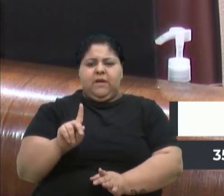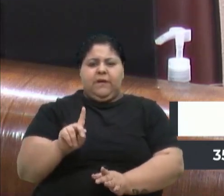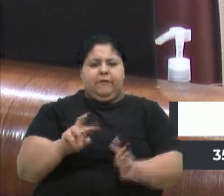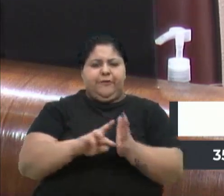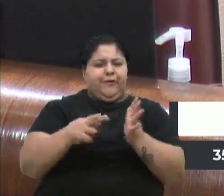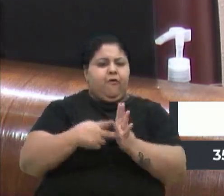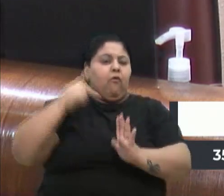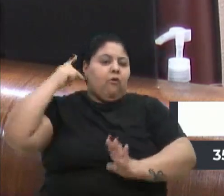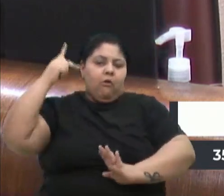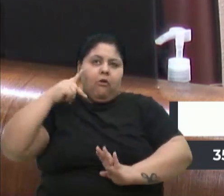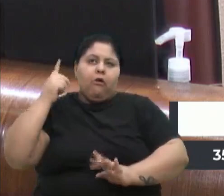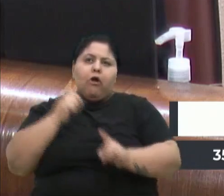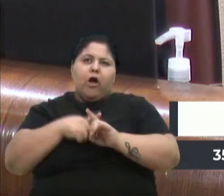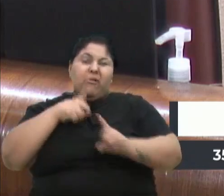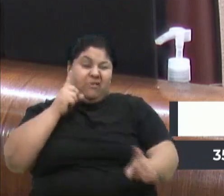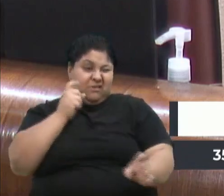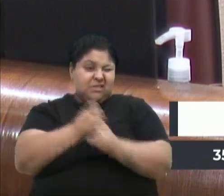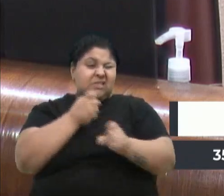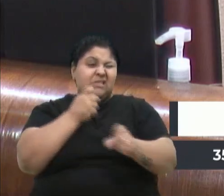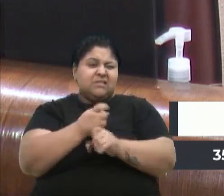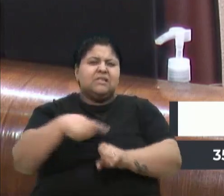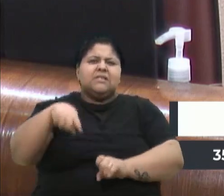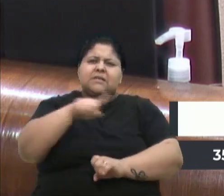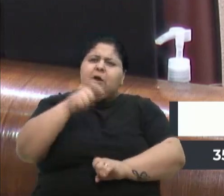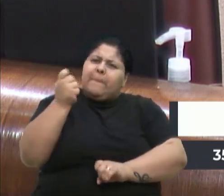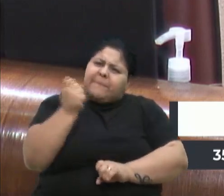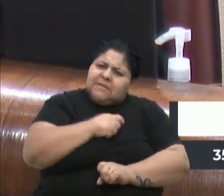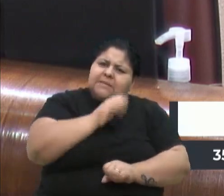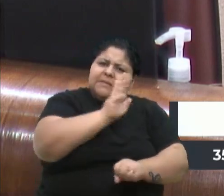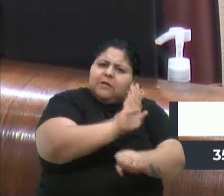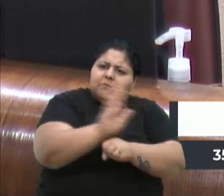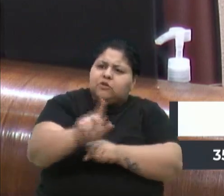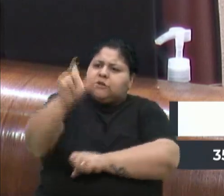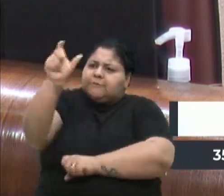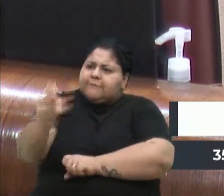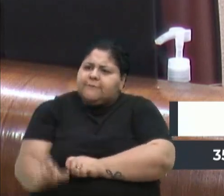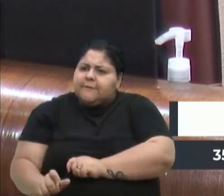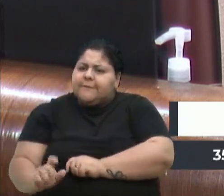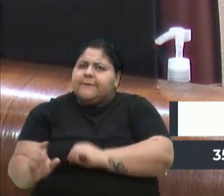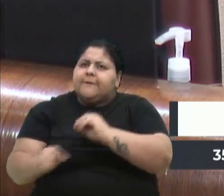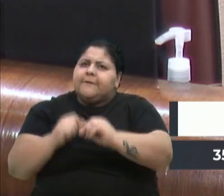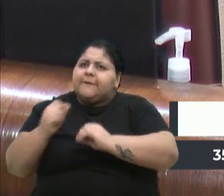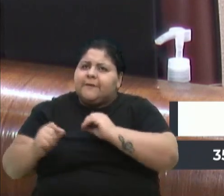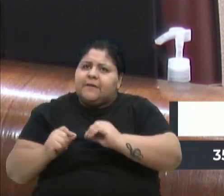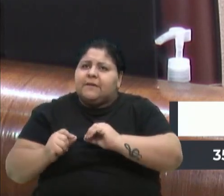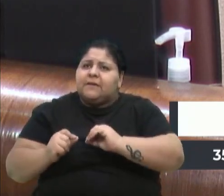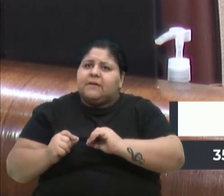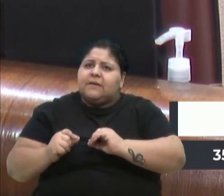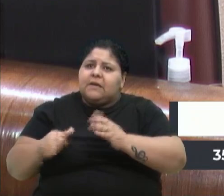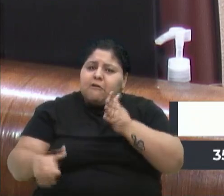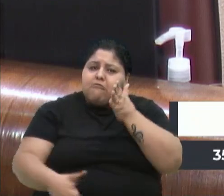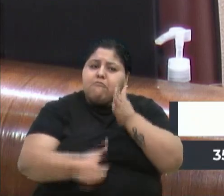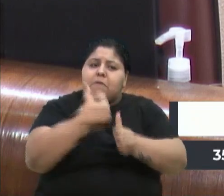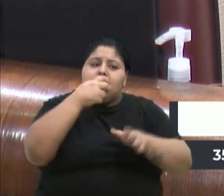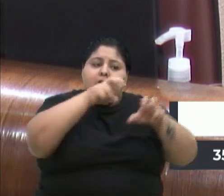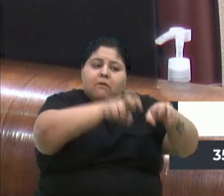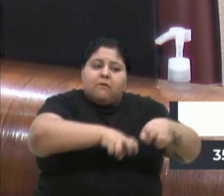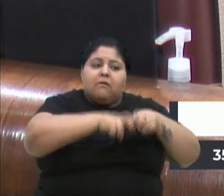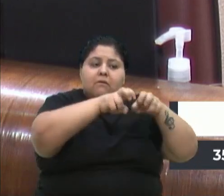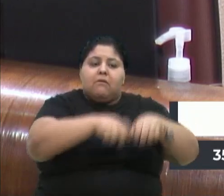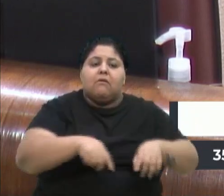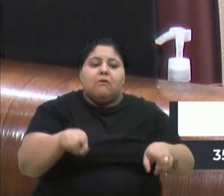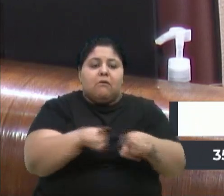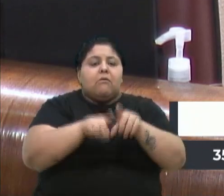temos que tentar ajudar essas pessoas, temos que tentar ajudar quem está escoando, tentando escoar a sua produção, porque depende sim de Caxias